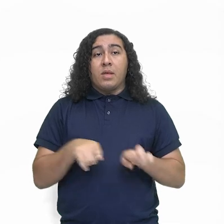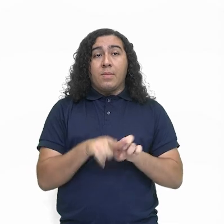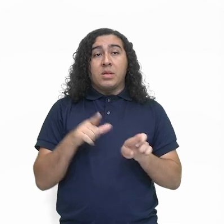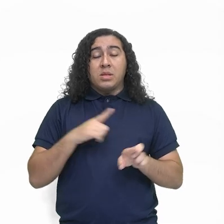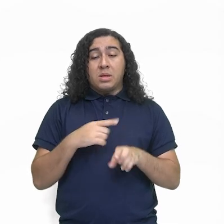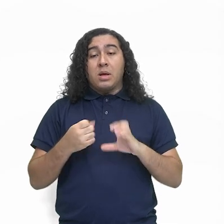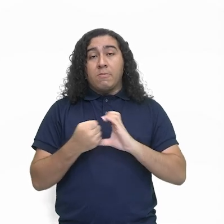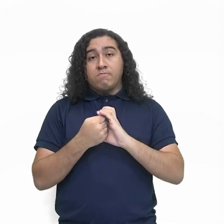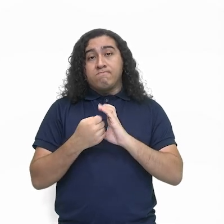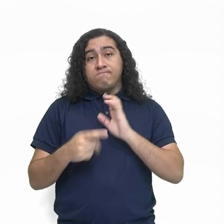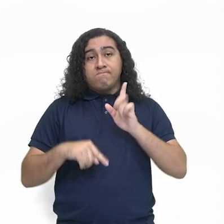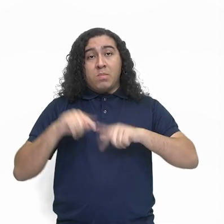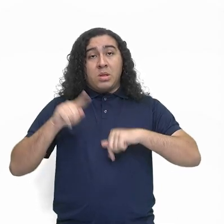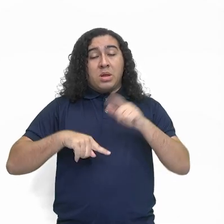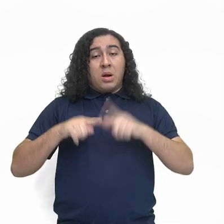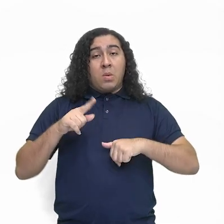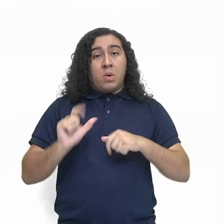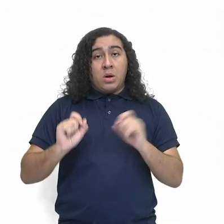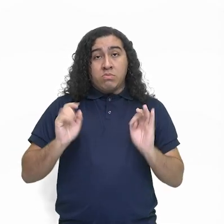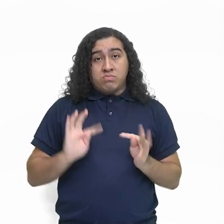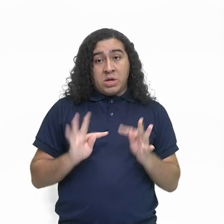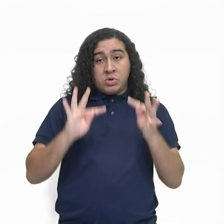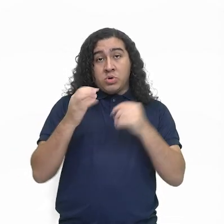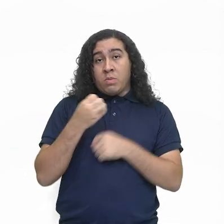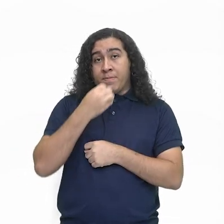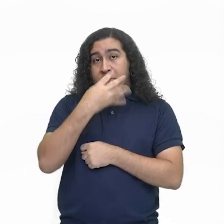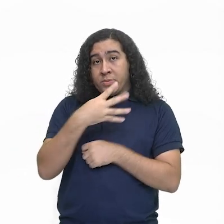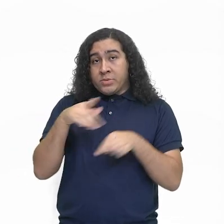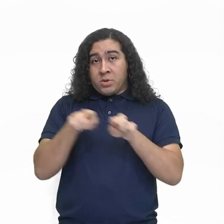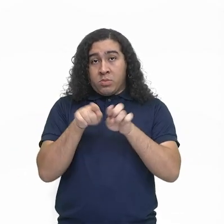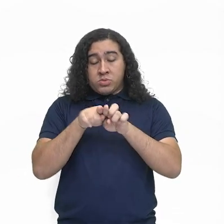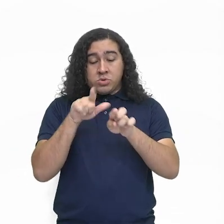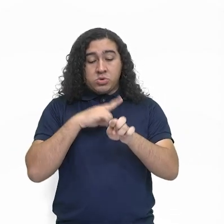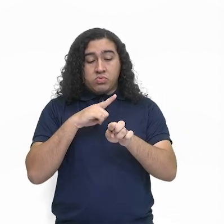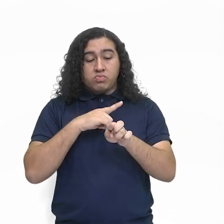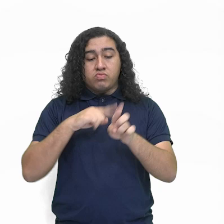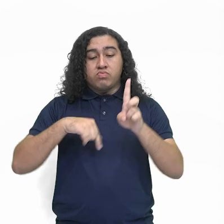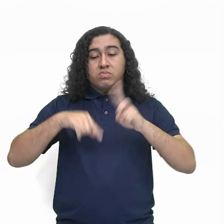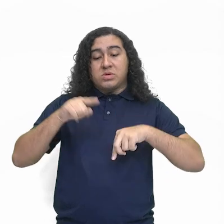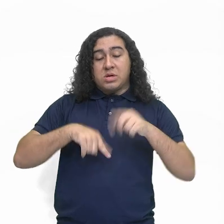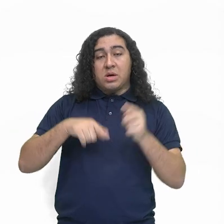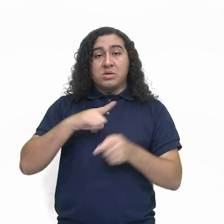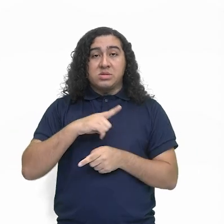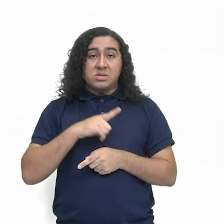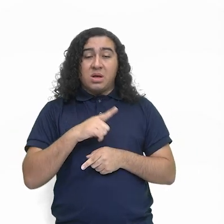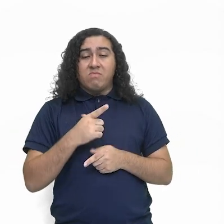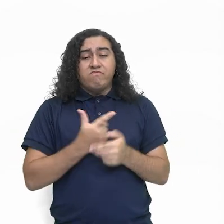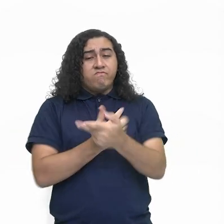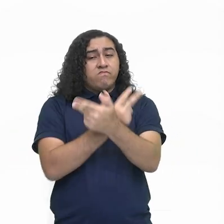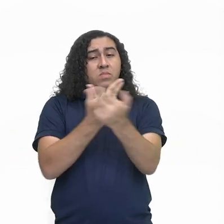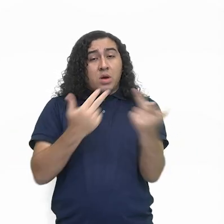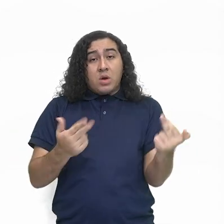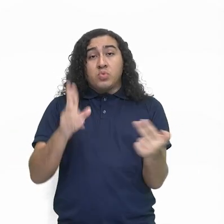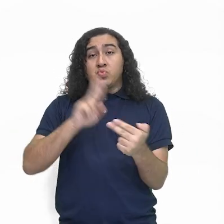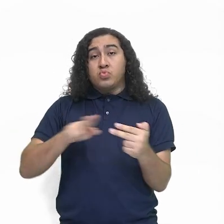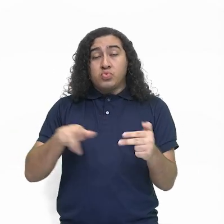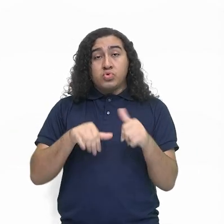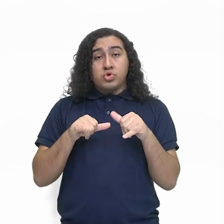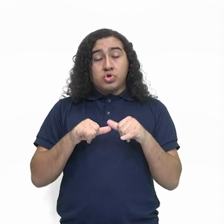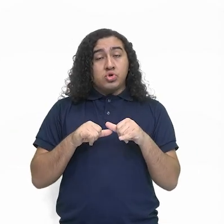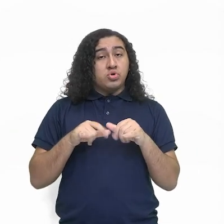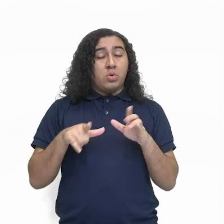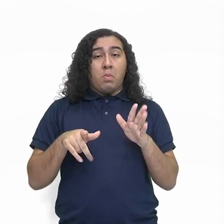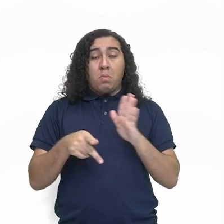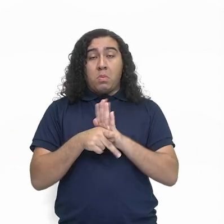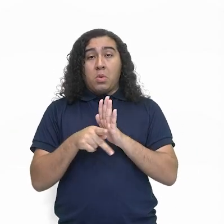de ponta, né, sistema de irrigação, né, tratores, colheitadeiras, uso de drones, tudo isso